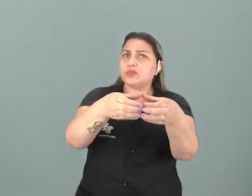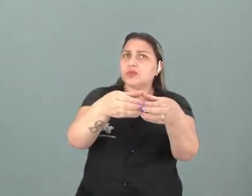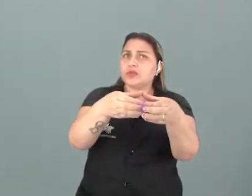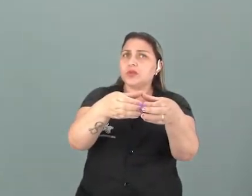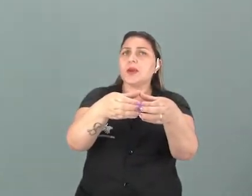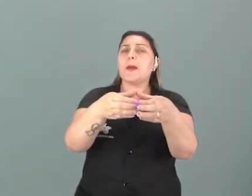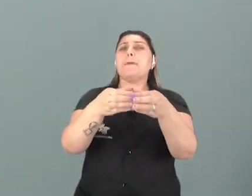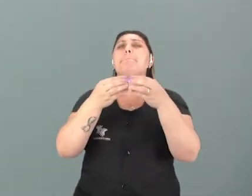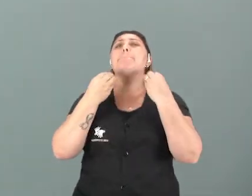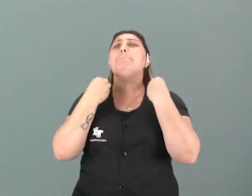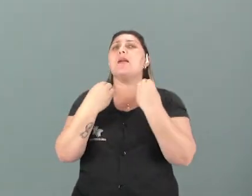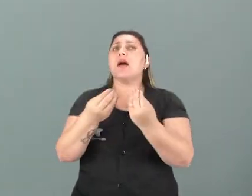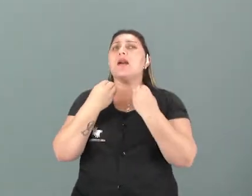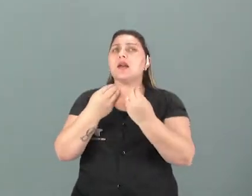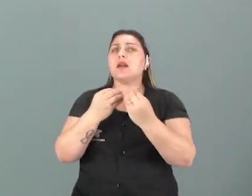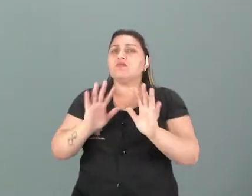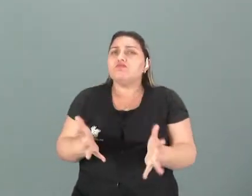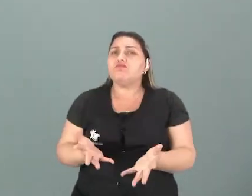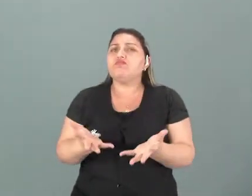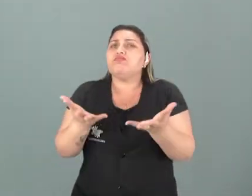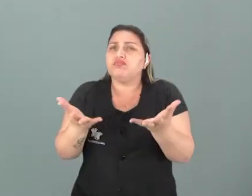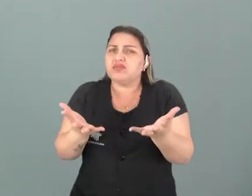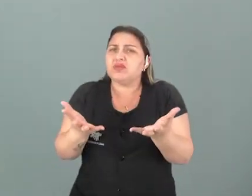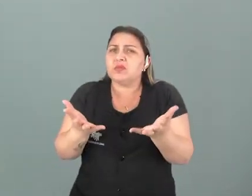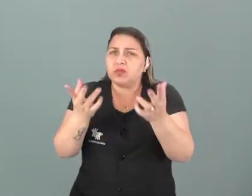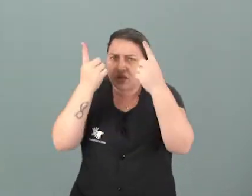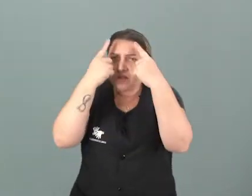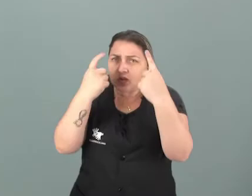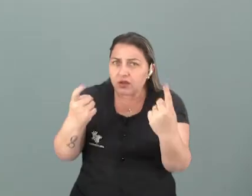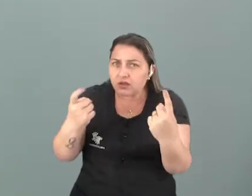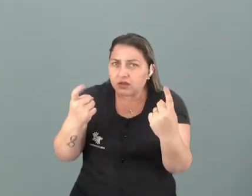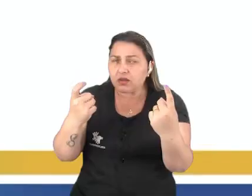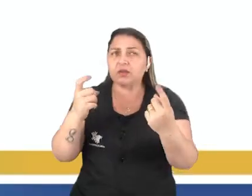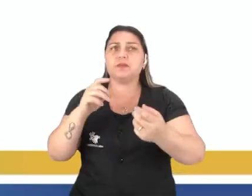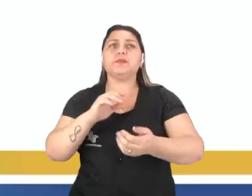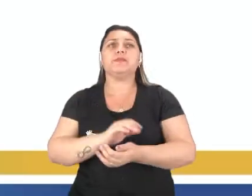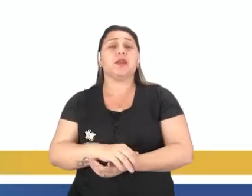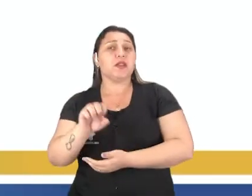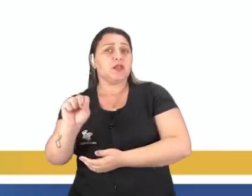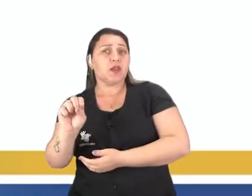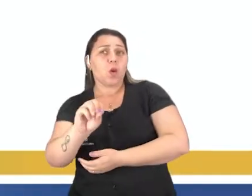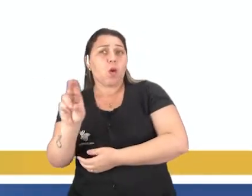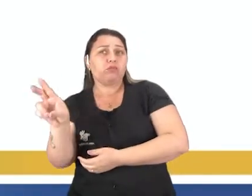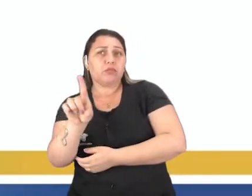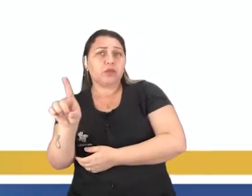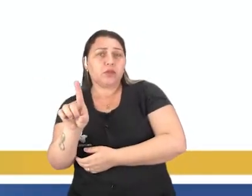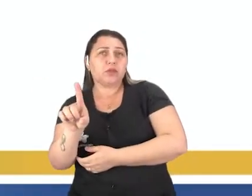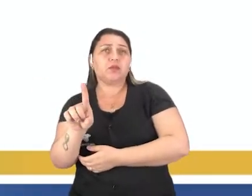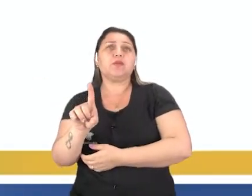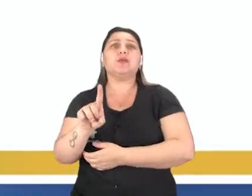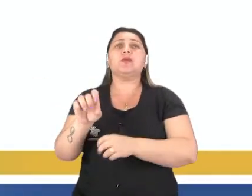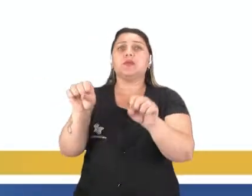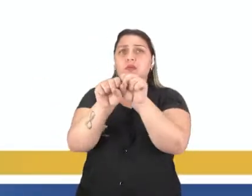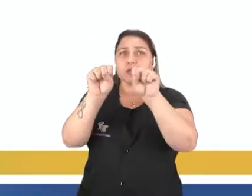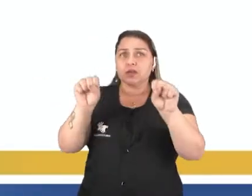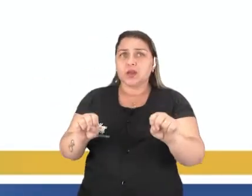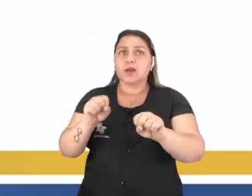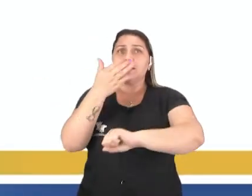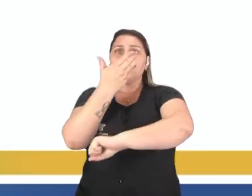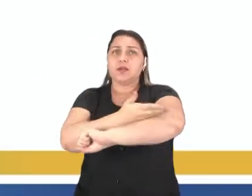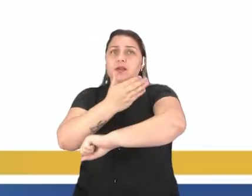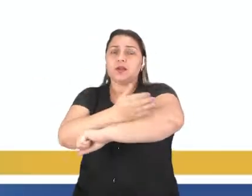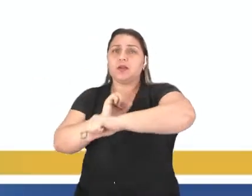que são, para que servem, elas estimulam a violência, sim ou não, né? São sistemas para treinamento